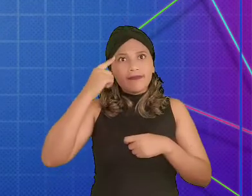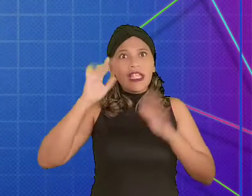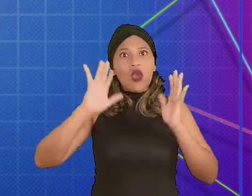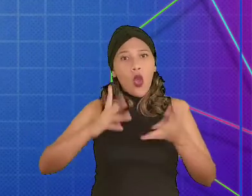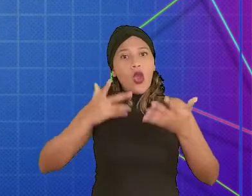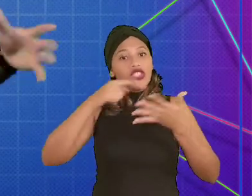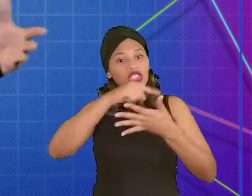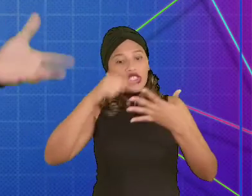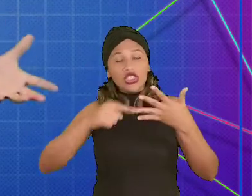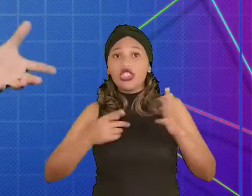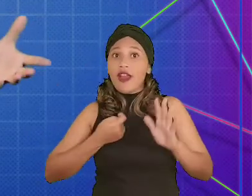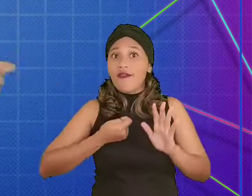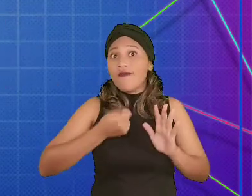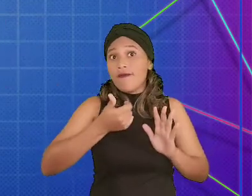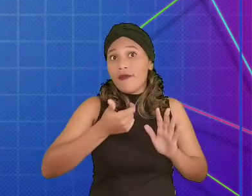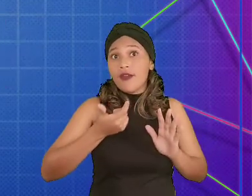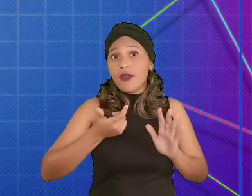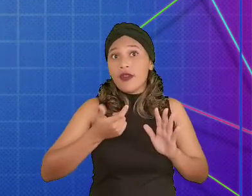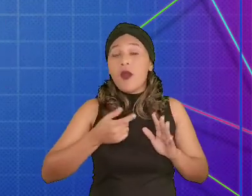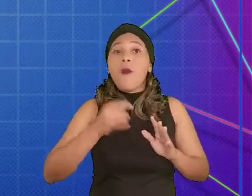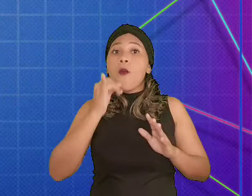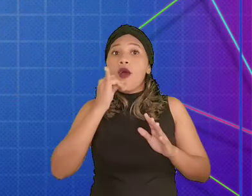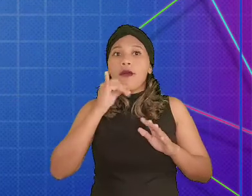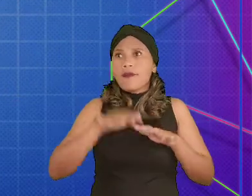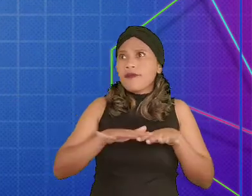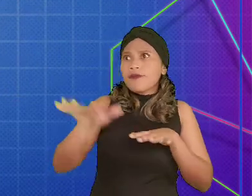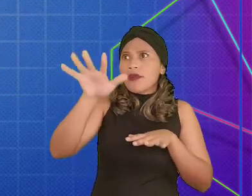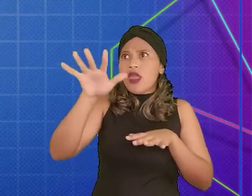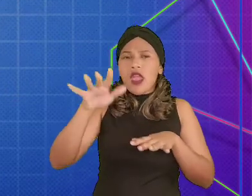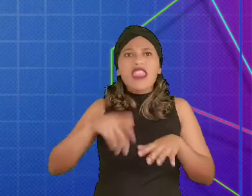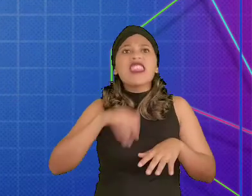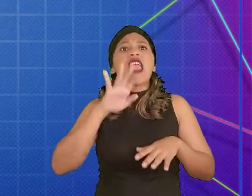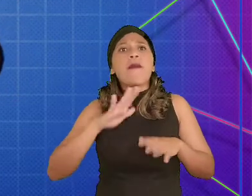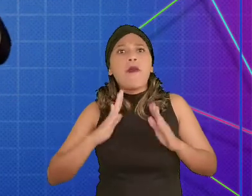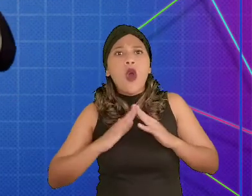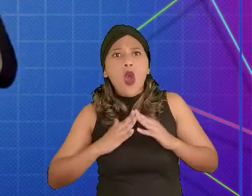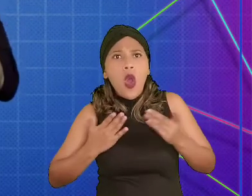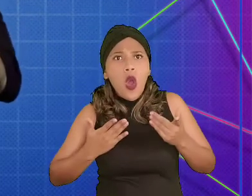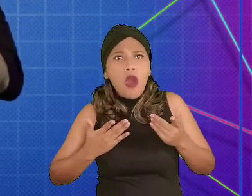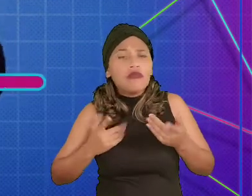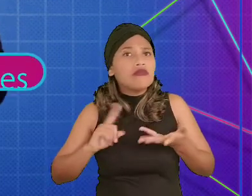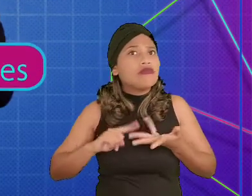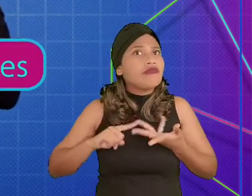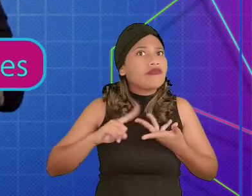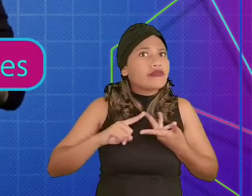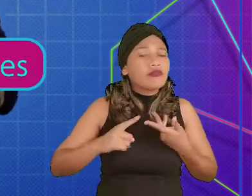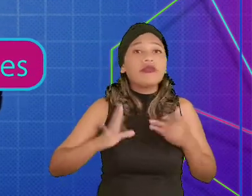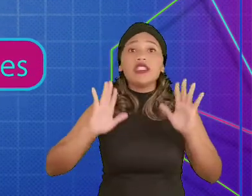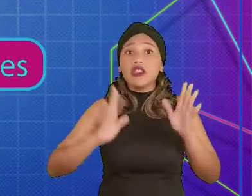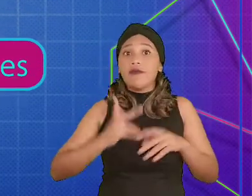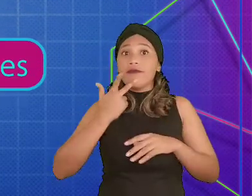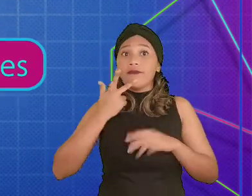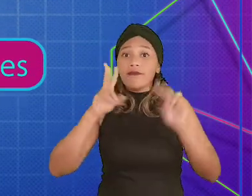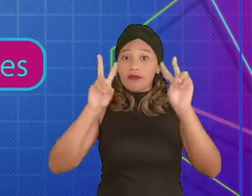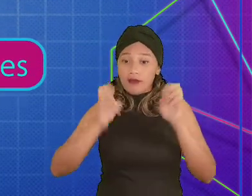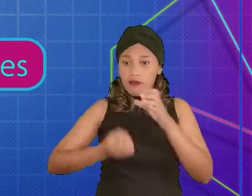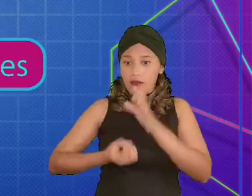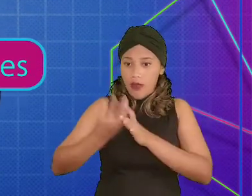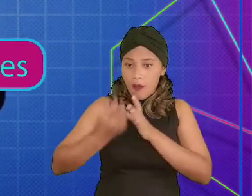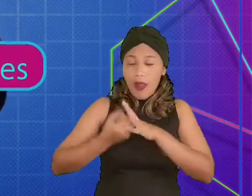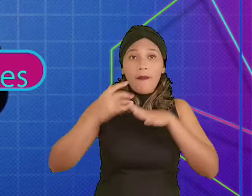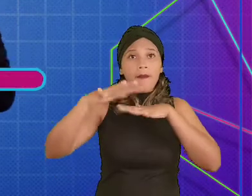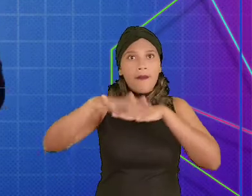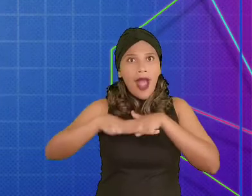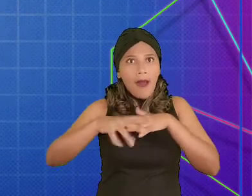já abordei aqui. Como é a fauna? E o relevo? Quem mora lá? E o mapa? Beleza, gente. Agora que já falamos de criação de